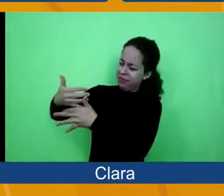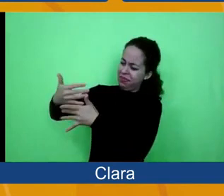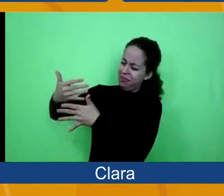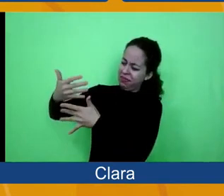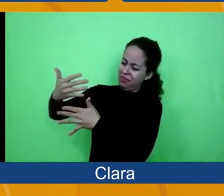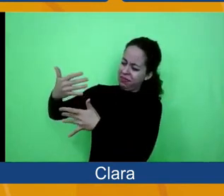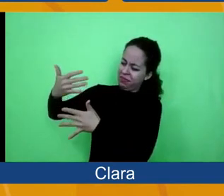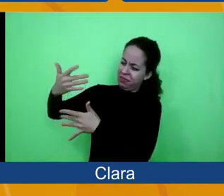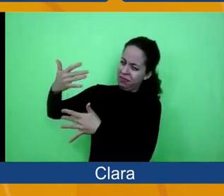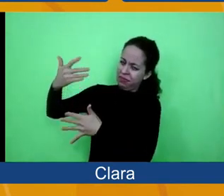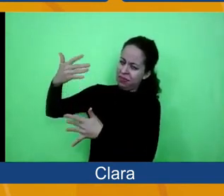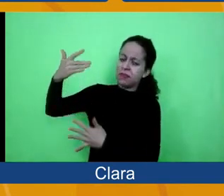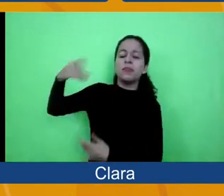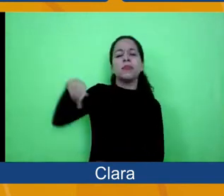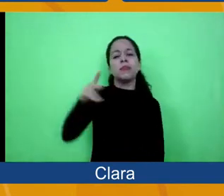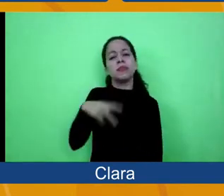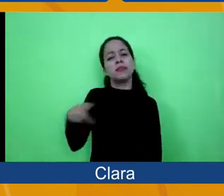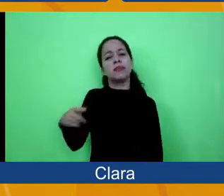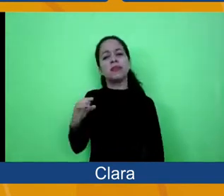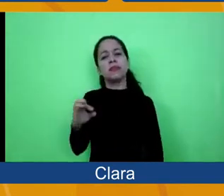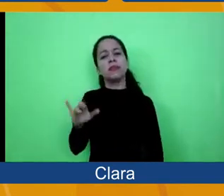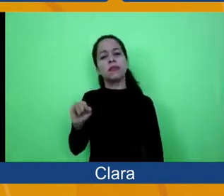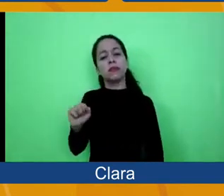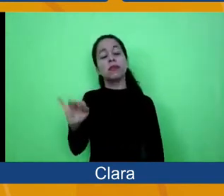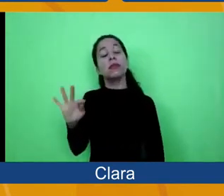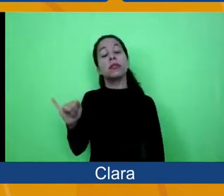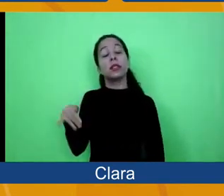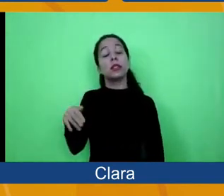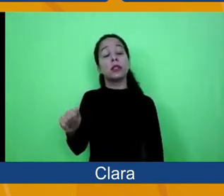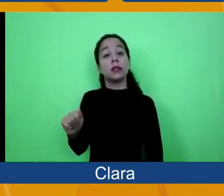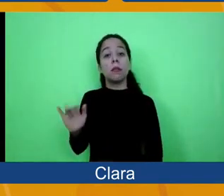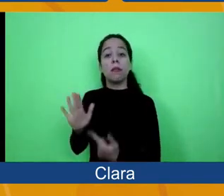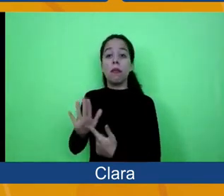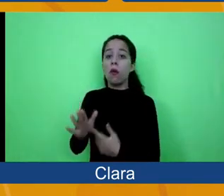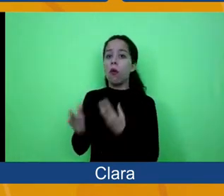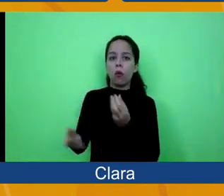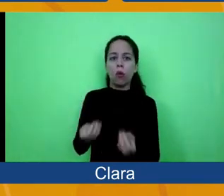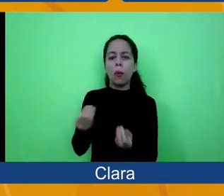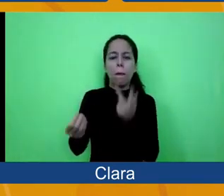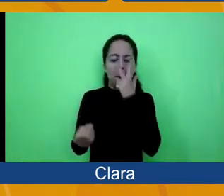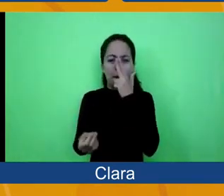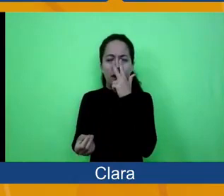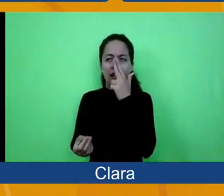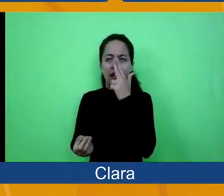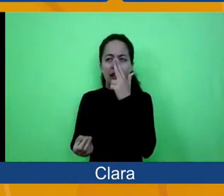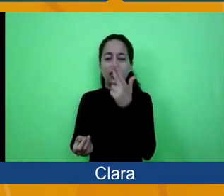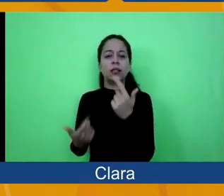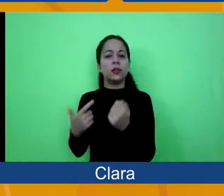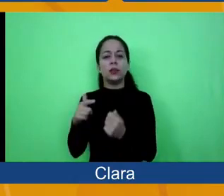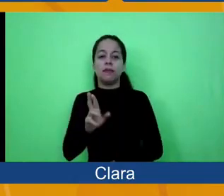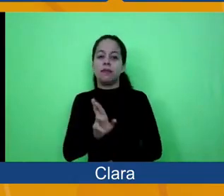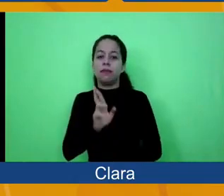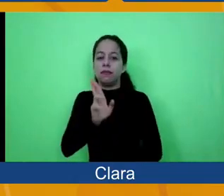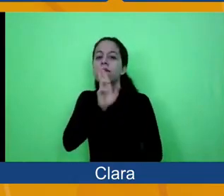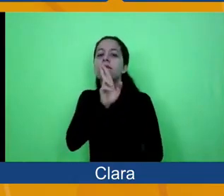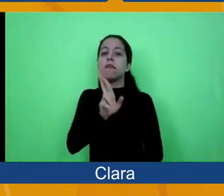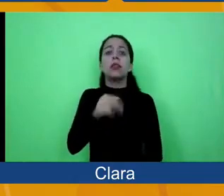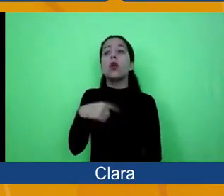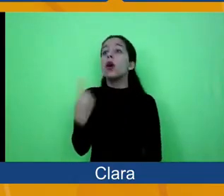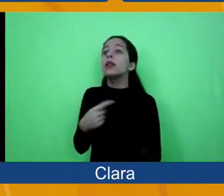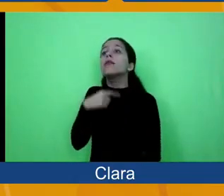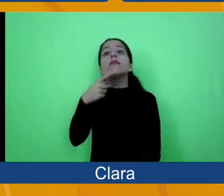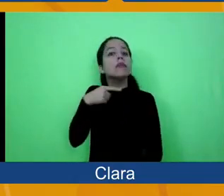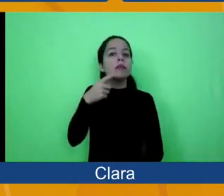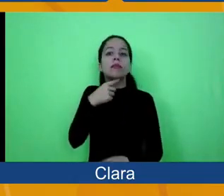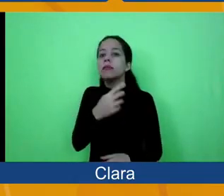professora Cristiana a respeito do ponto de não retorno, né? Estão preocupados que nós estamos chegando a um ponto de não retorno e